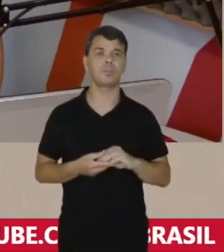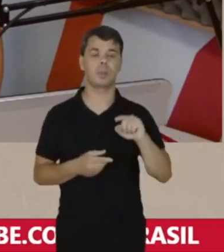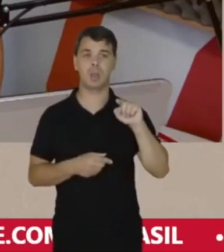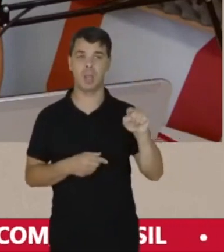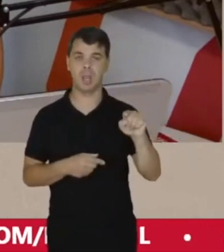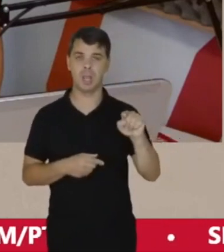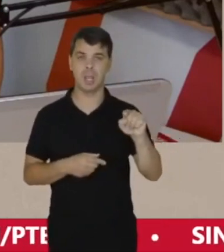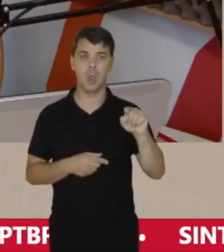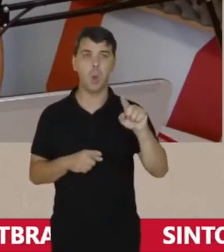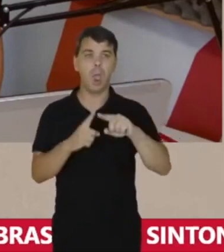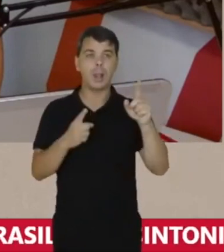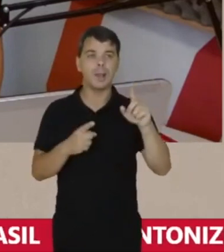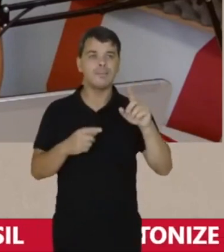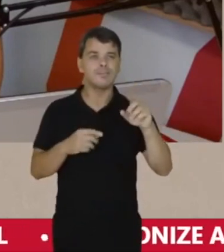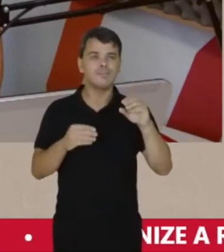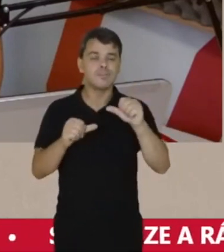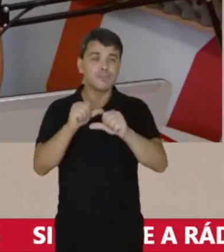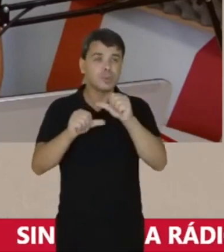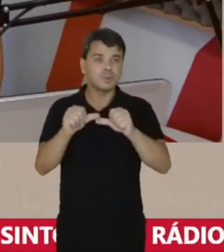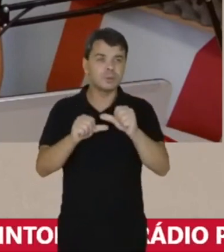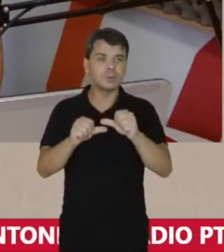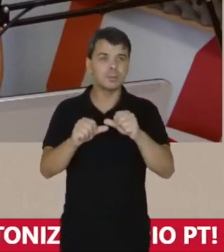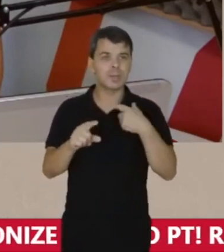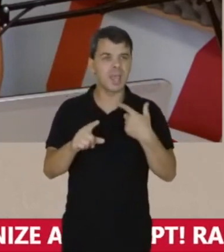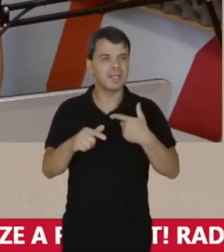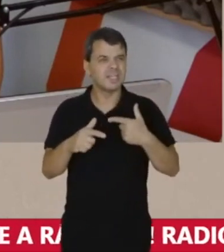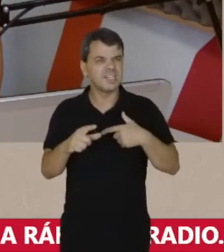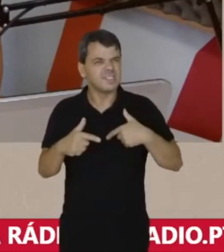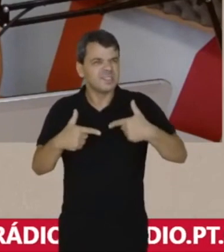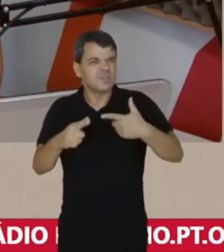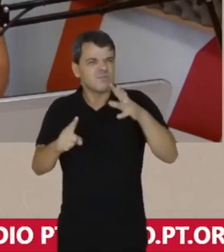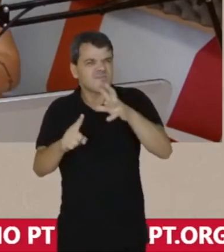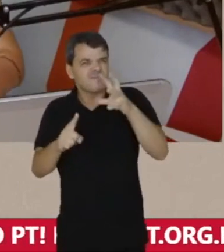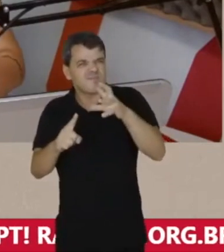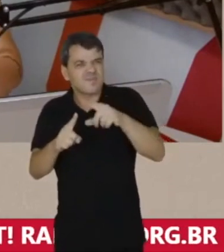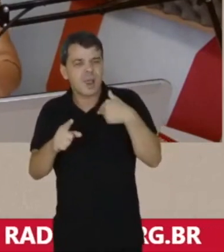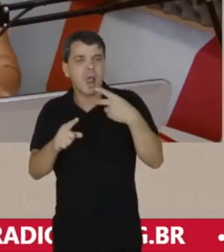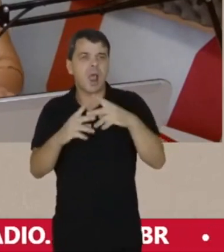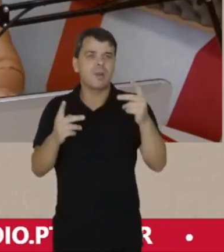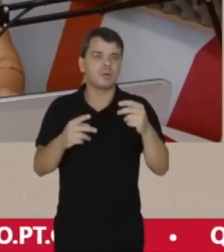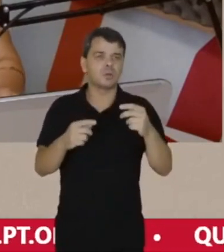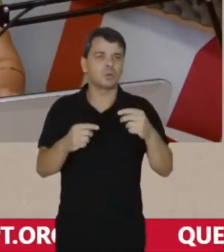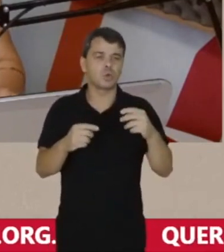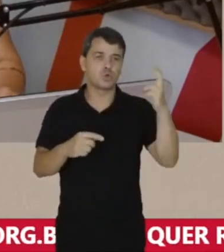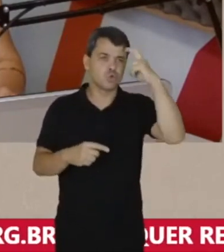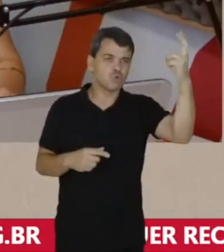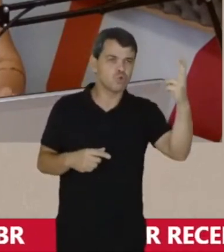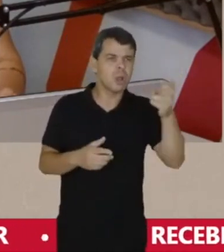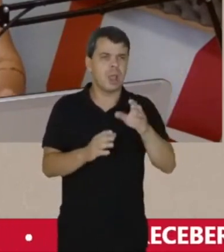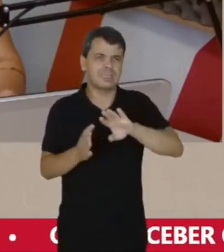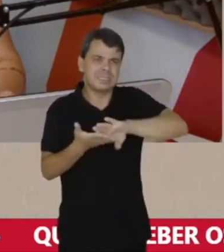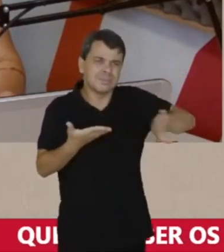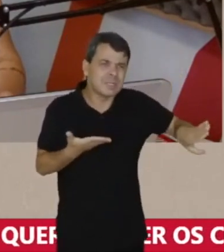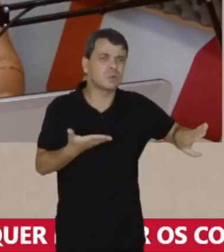é tão revolucionária que ela ameaça, né? Ela ameaça essa cultura política autoritária, segregadora